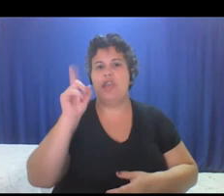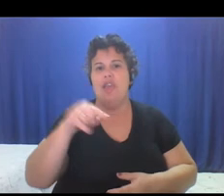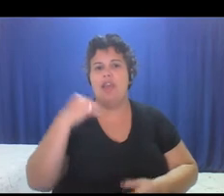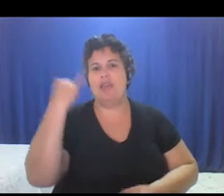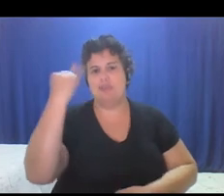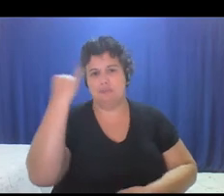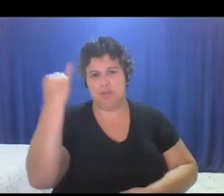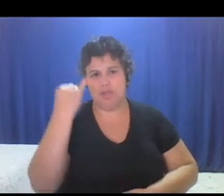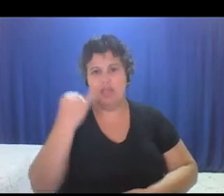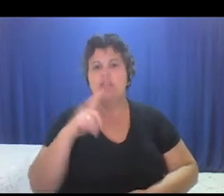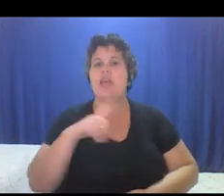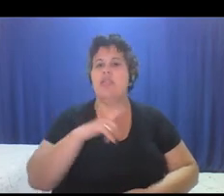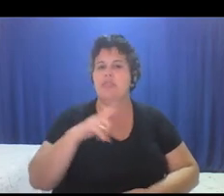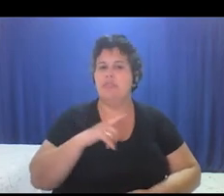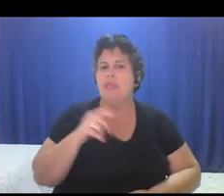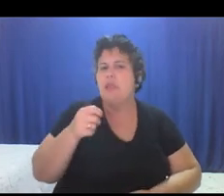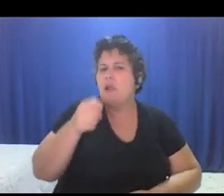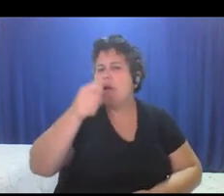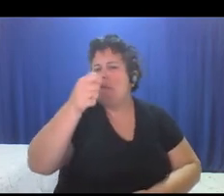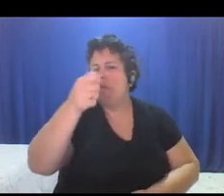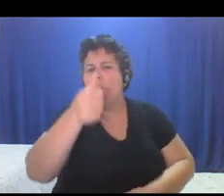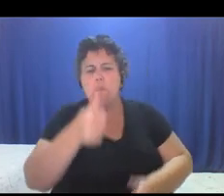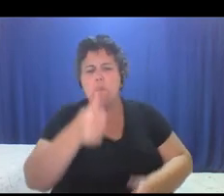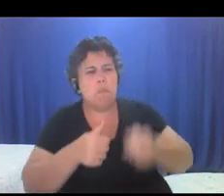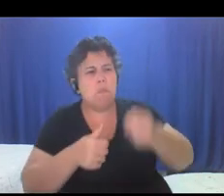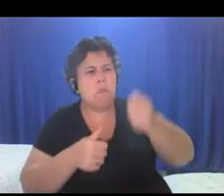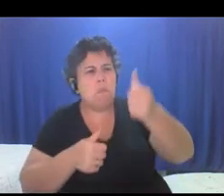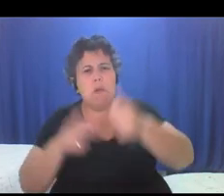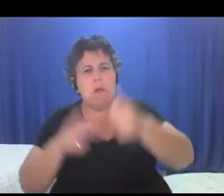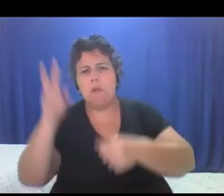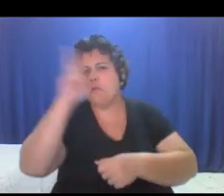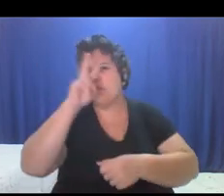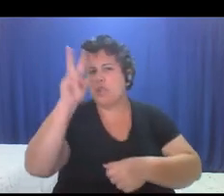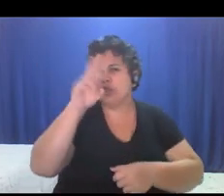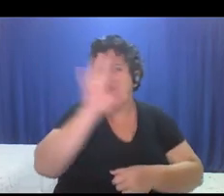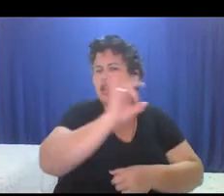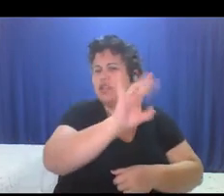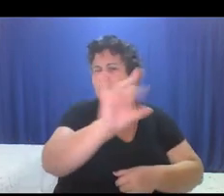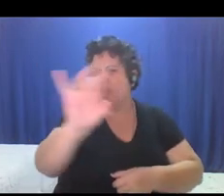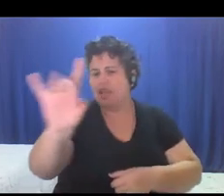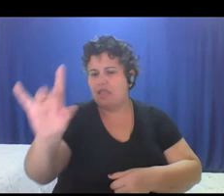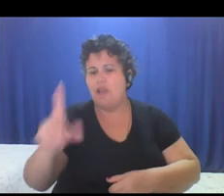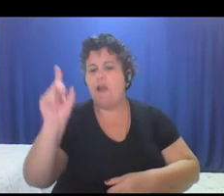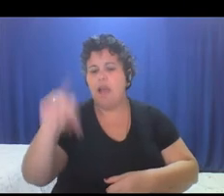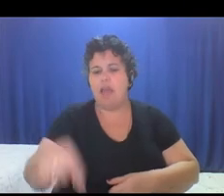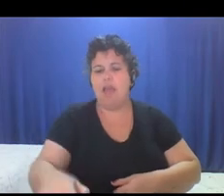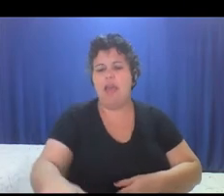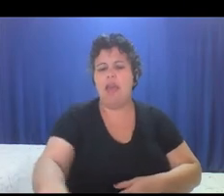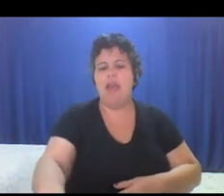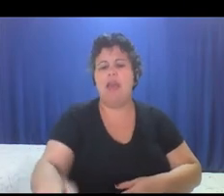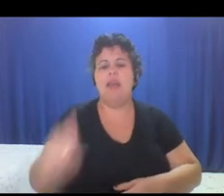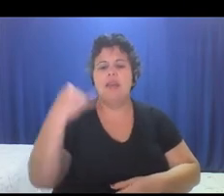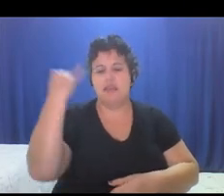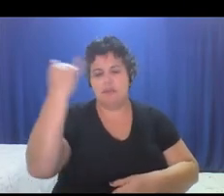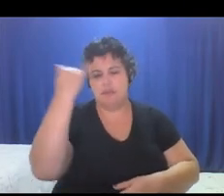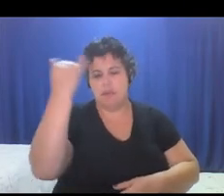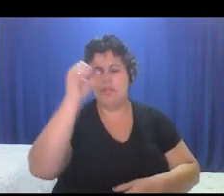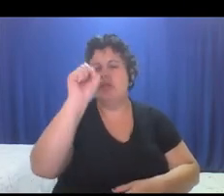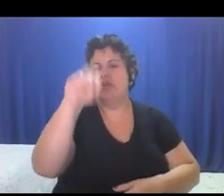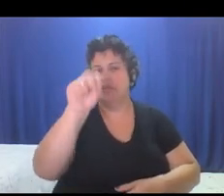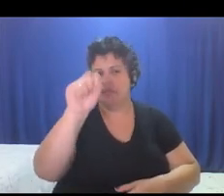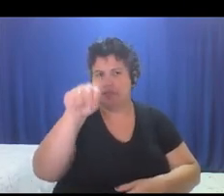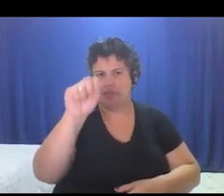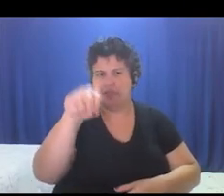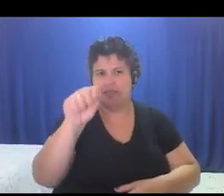da história de cada um, né? Então, acho que isso é muito importante. Você sabe que tem um pouquinho da história